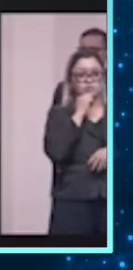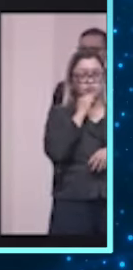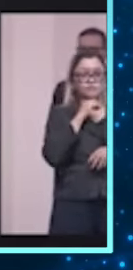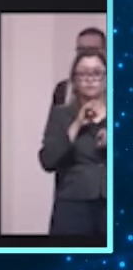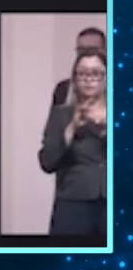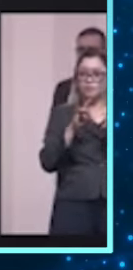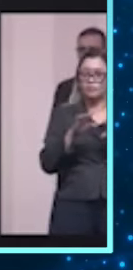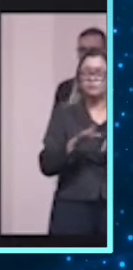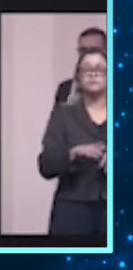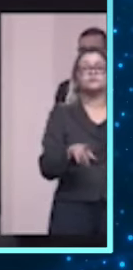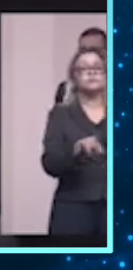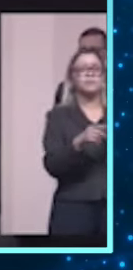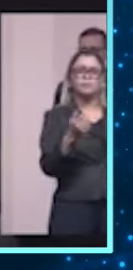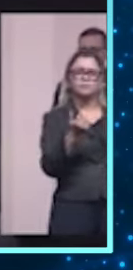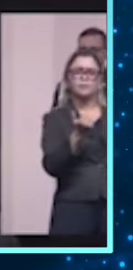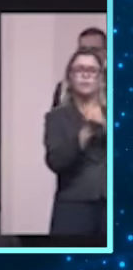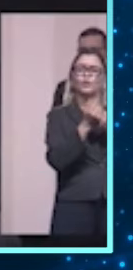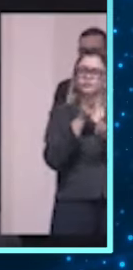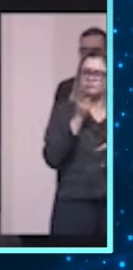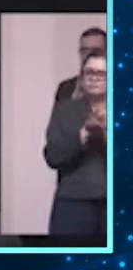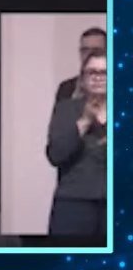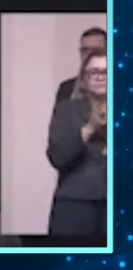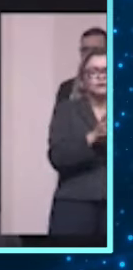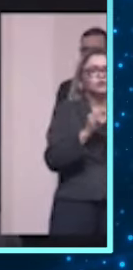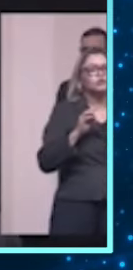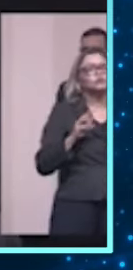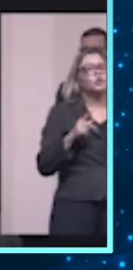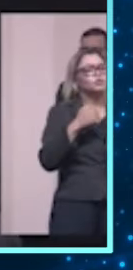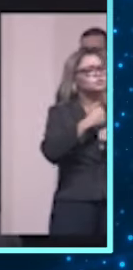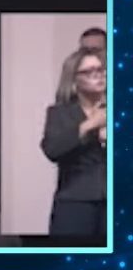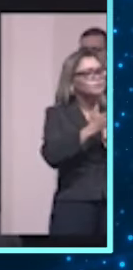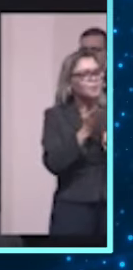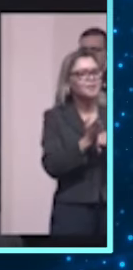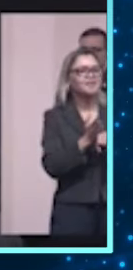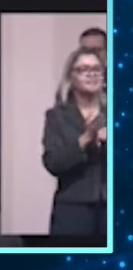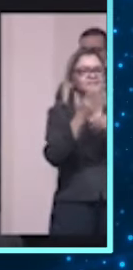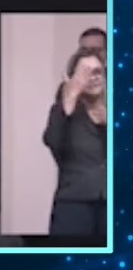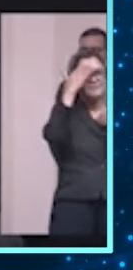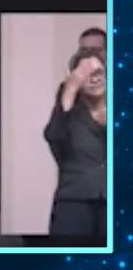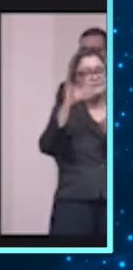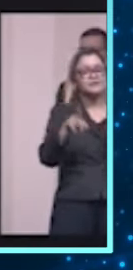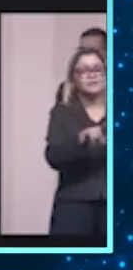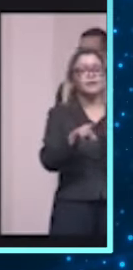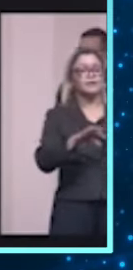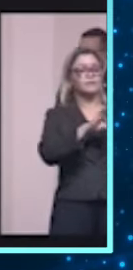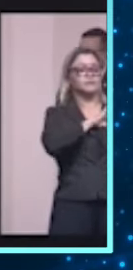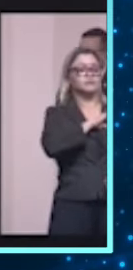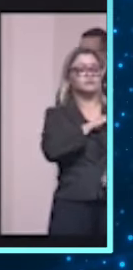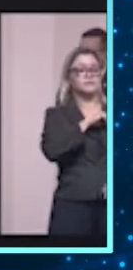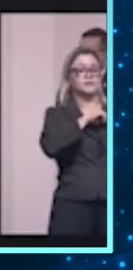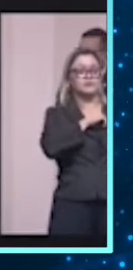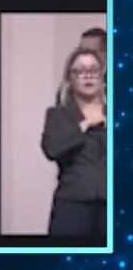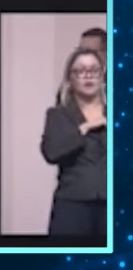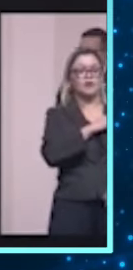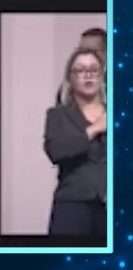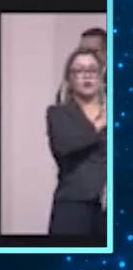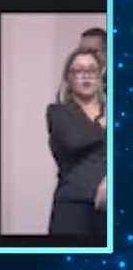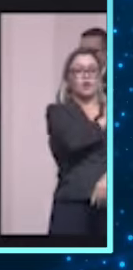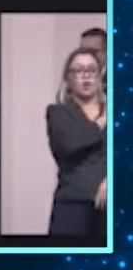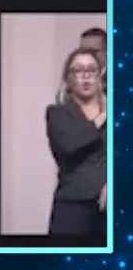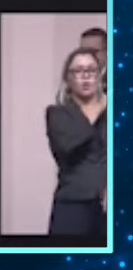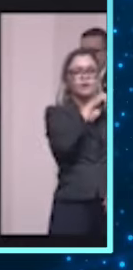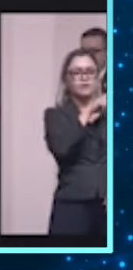sustenta essa Ditadura do Alexandre de Moraes é o partido do Cassab então Eh que o Tarciso entenda que isso não é